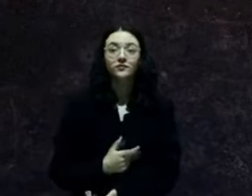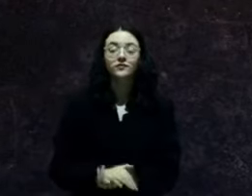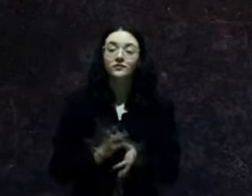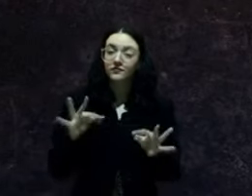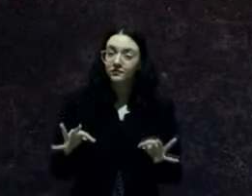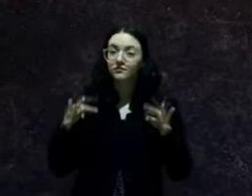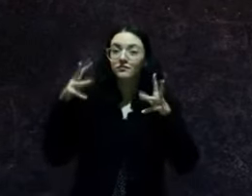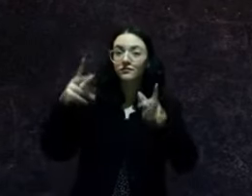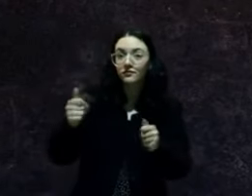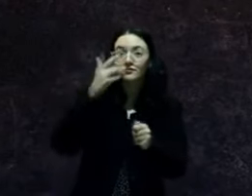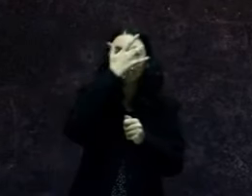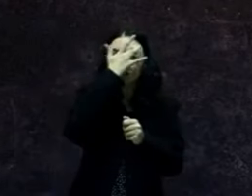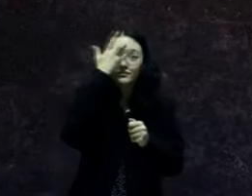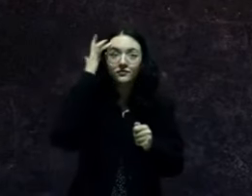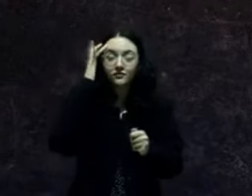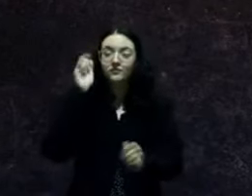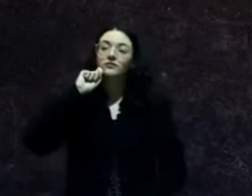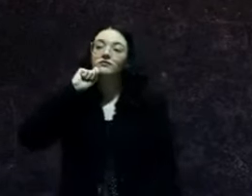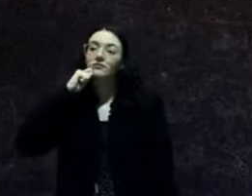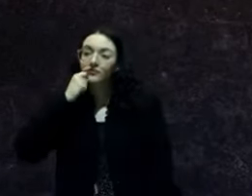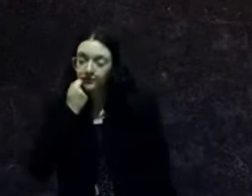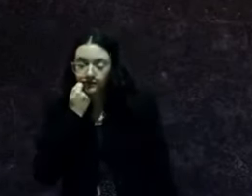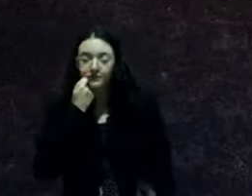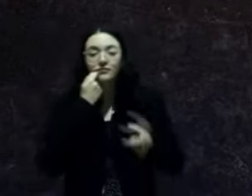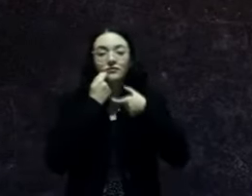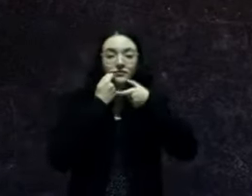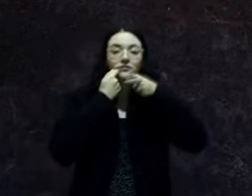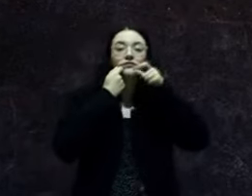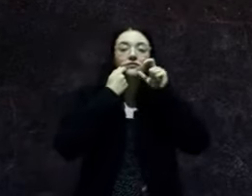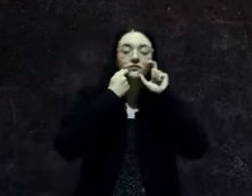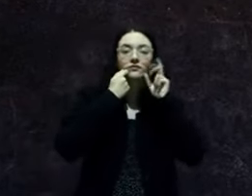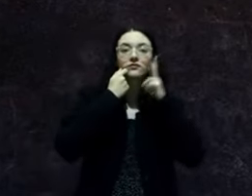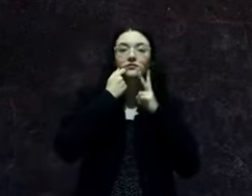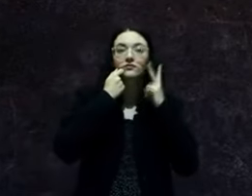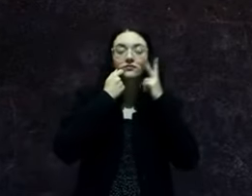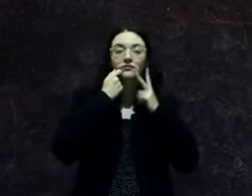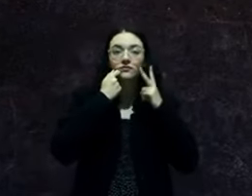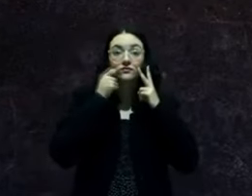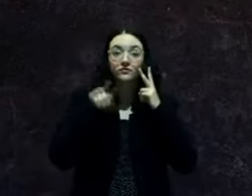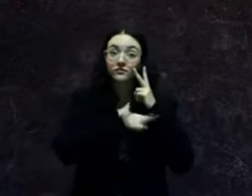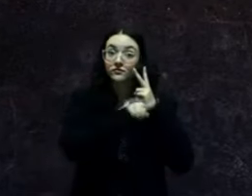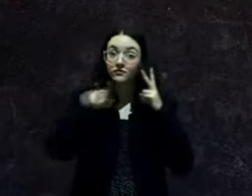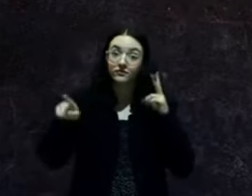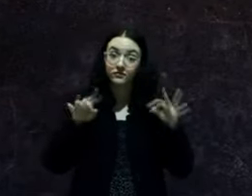Porque todas as vezes que comerem este pão e beberem o cálice,